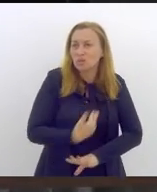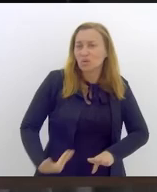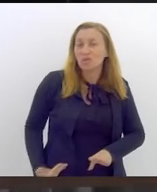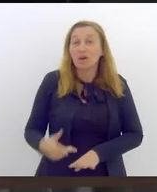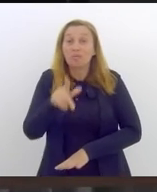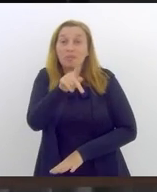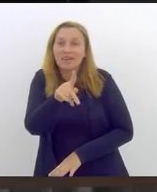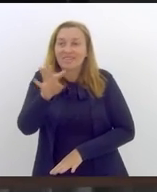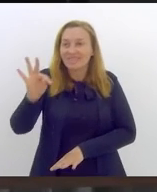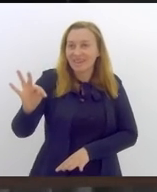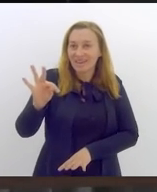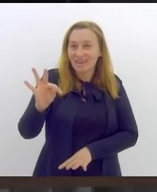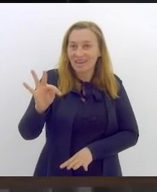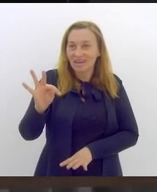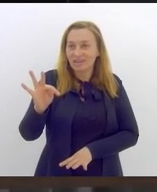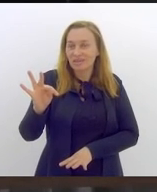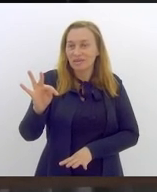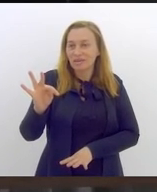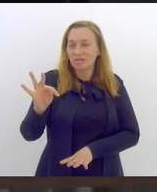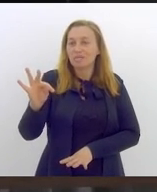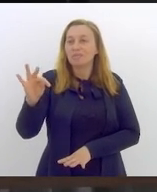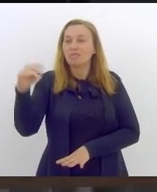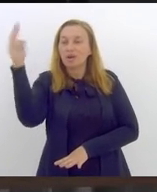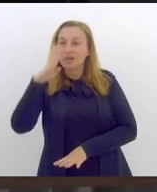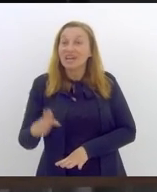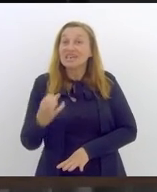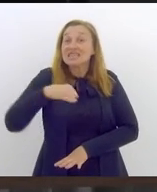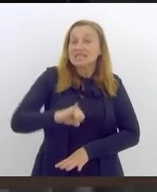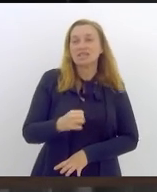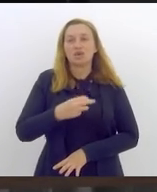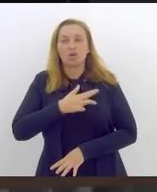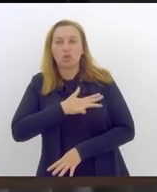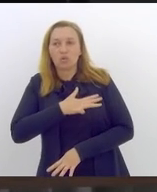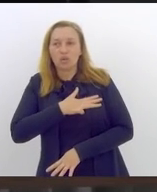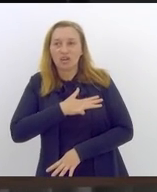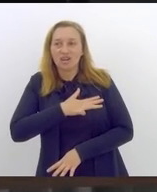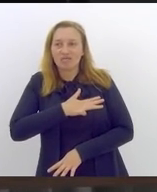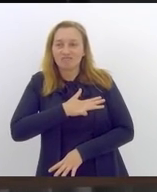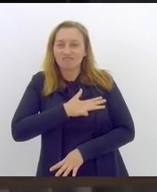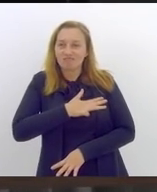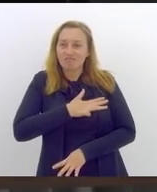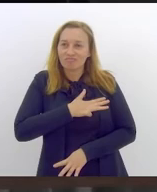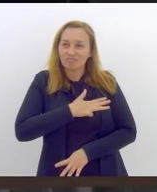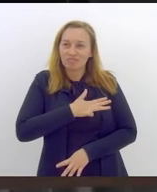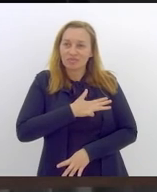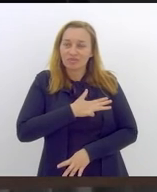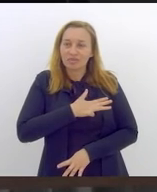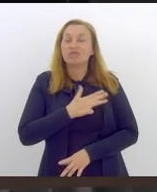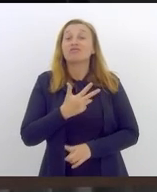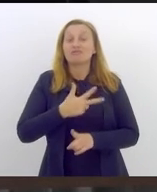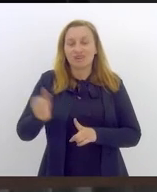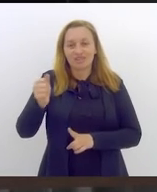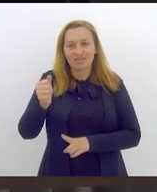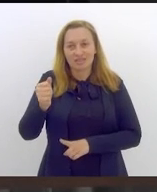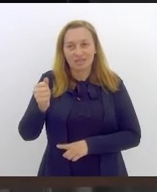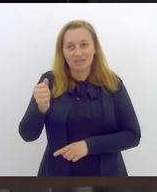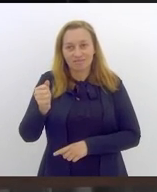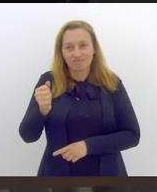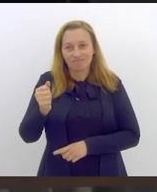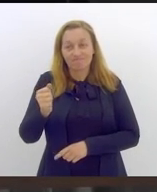petista para o Brasil caso Luiz Inácio Lula da Silva seja vencedor